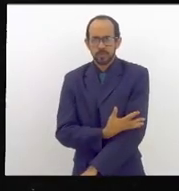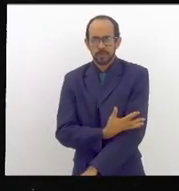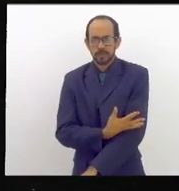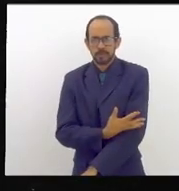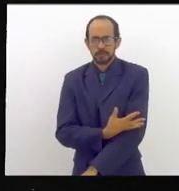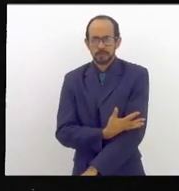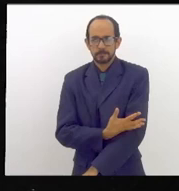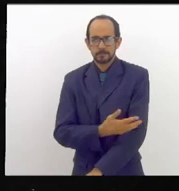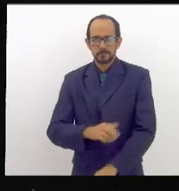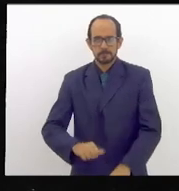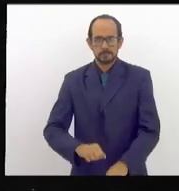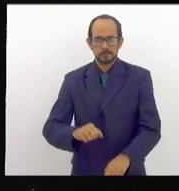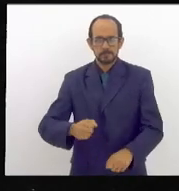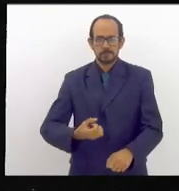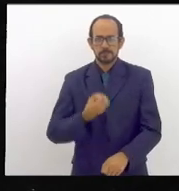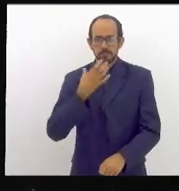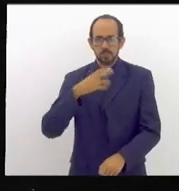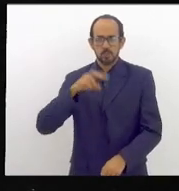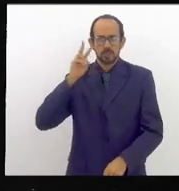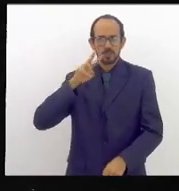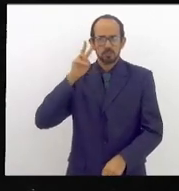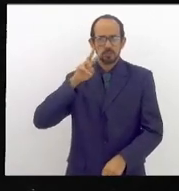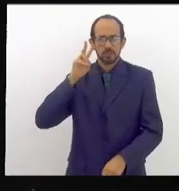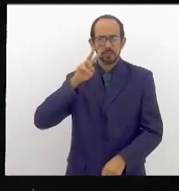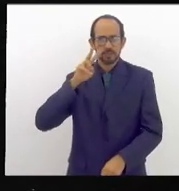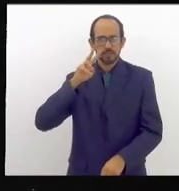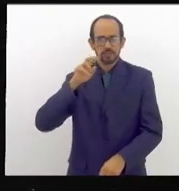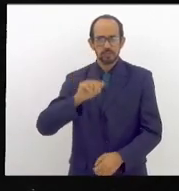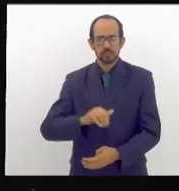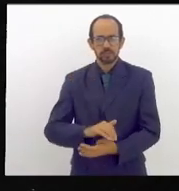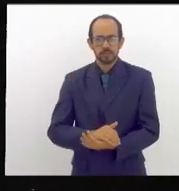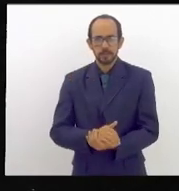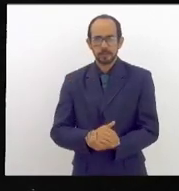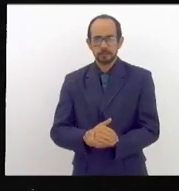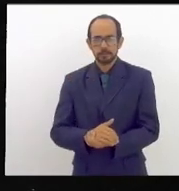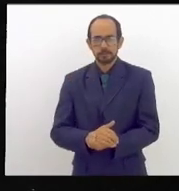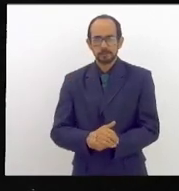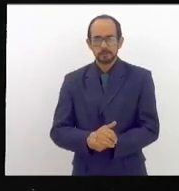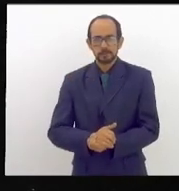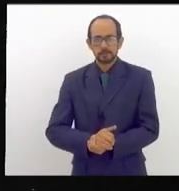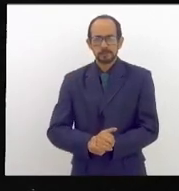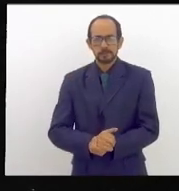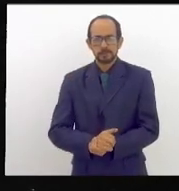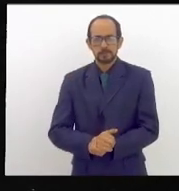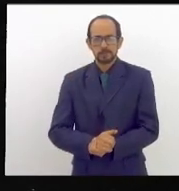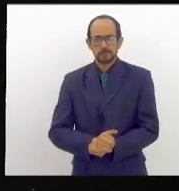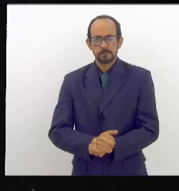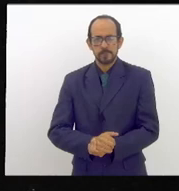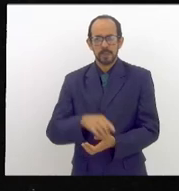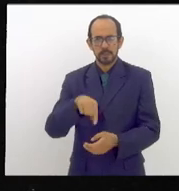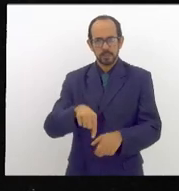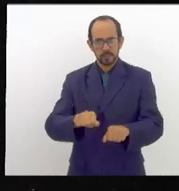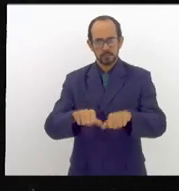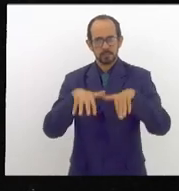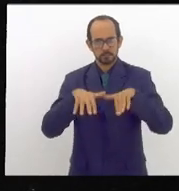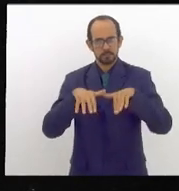eu só levarei boas lembranças neste plenário Eu também denunciei